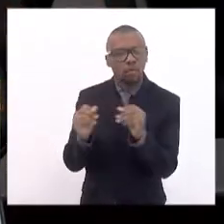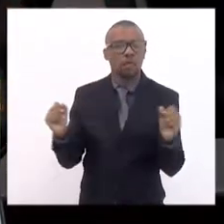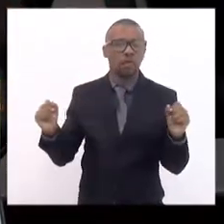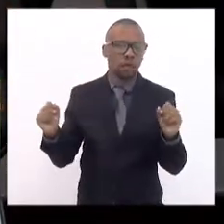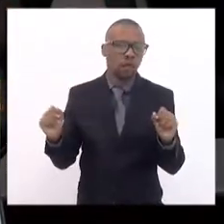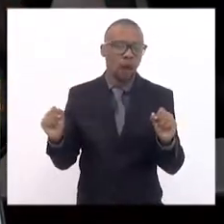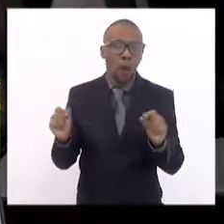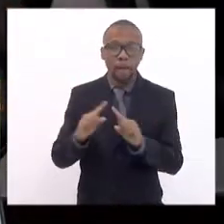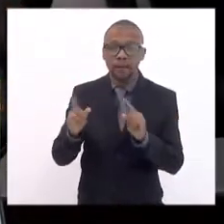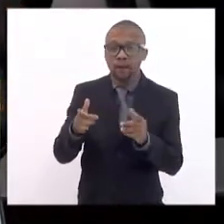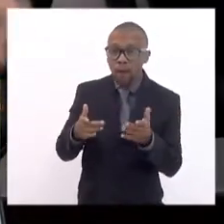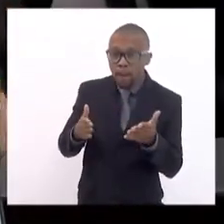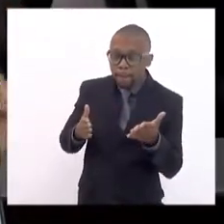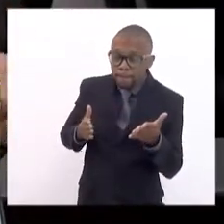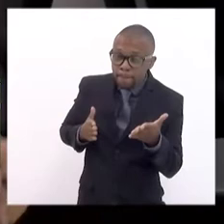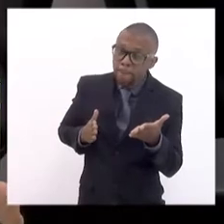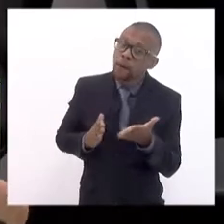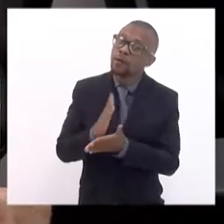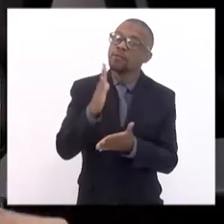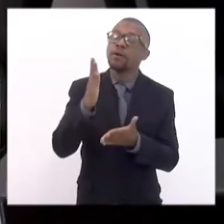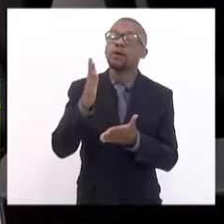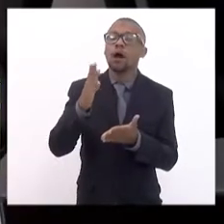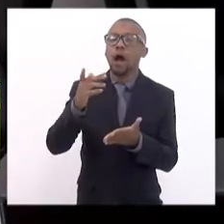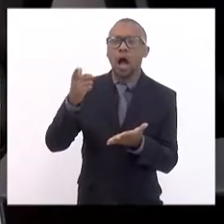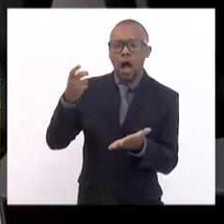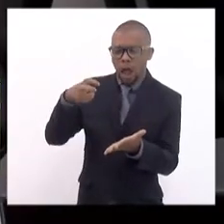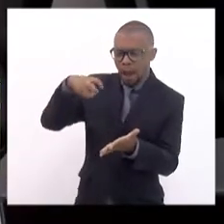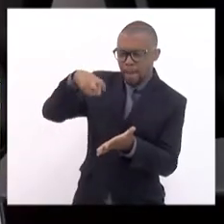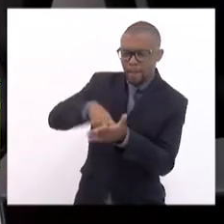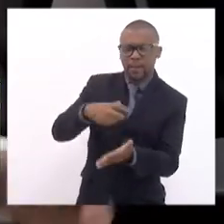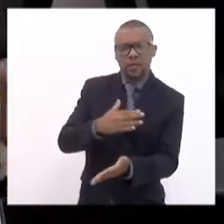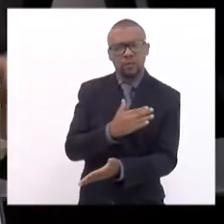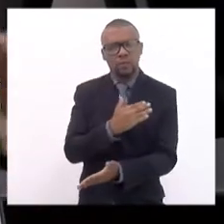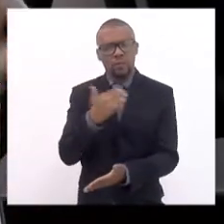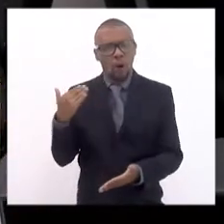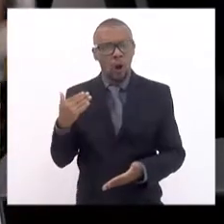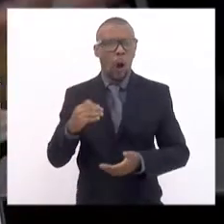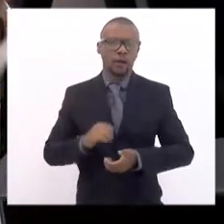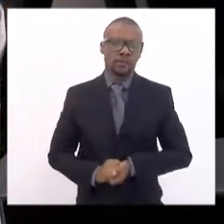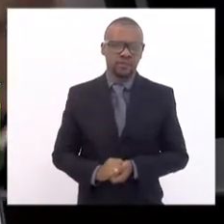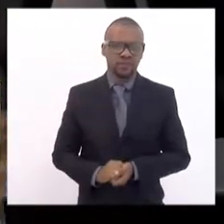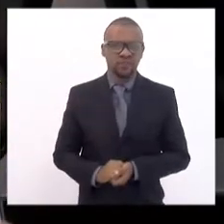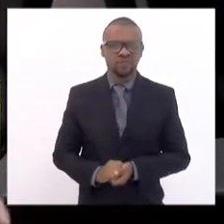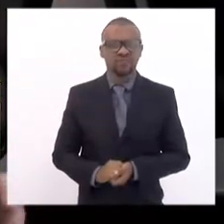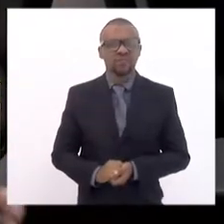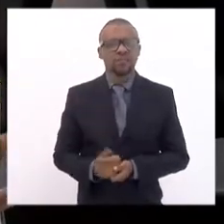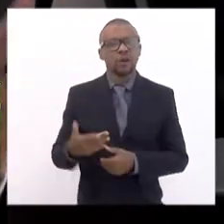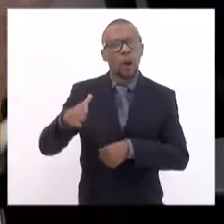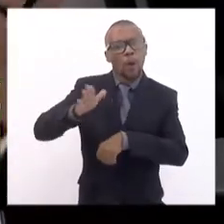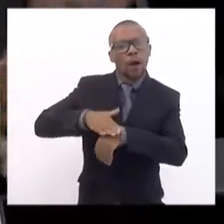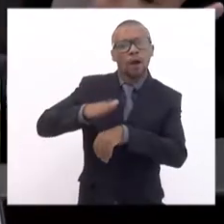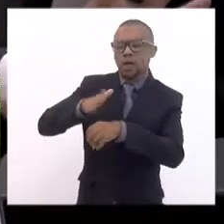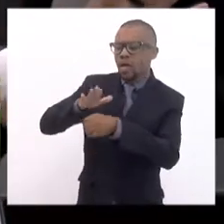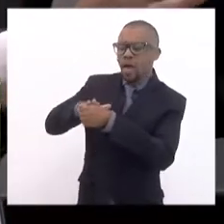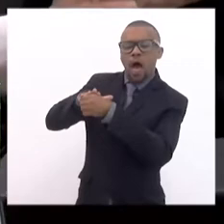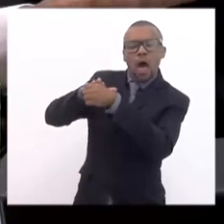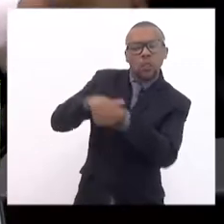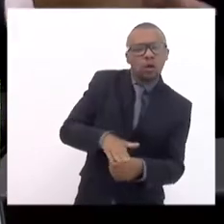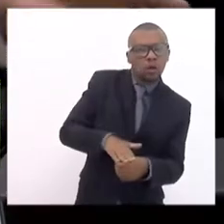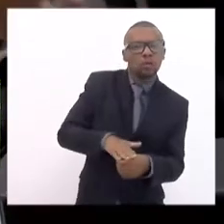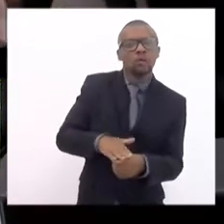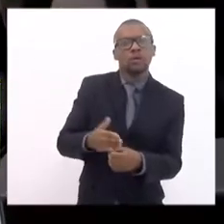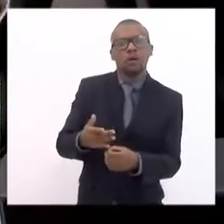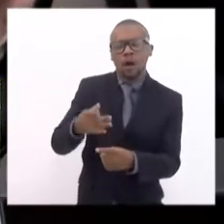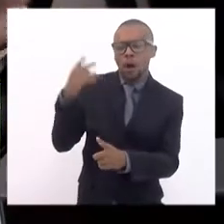lei aprovando a pena de morte, né, uma lei, né, facultando a tortura,